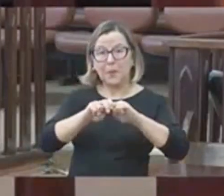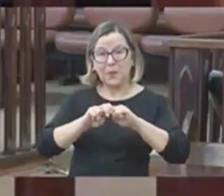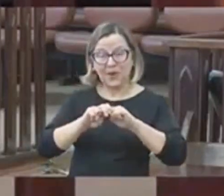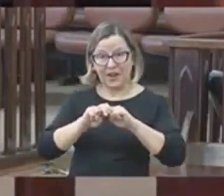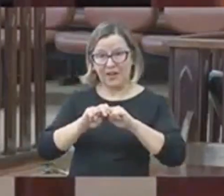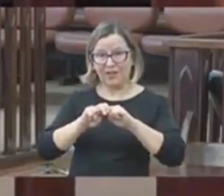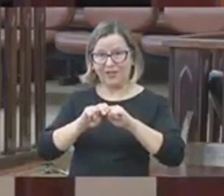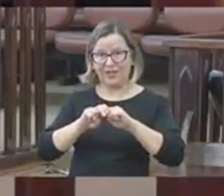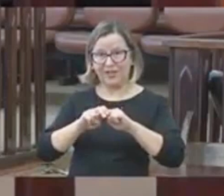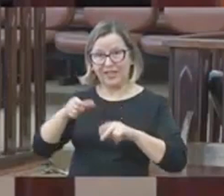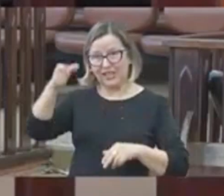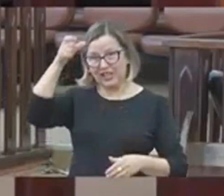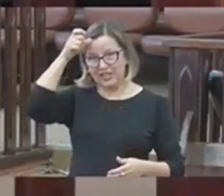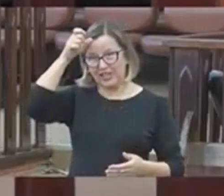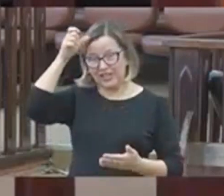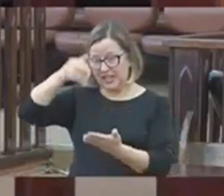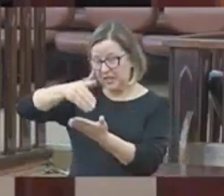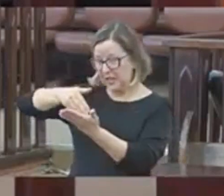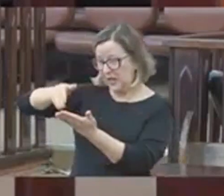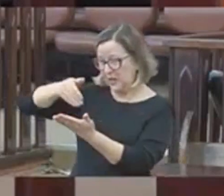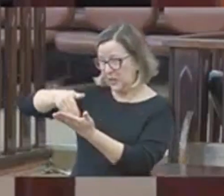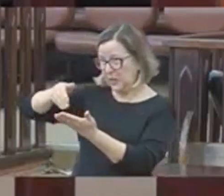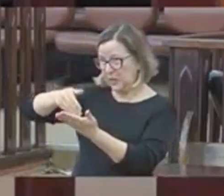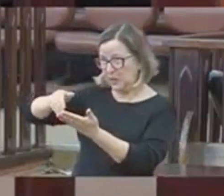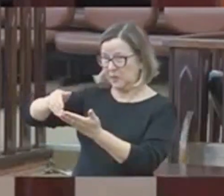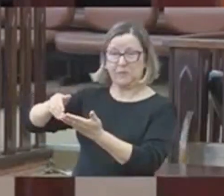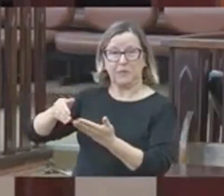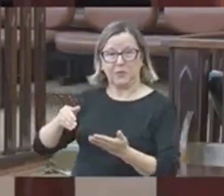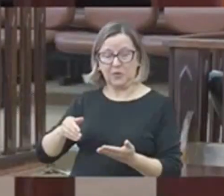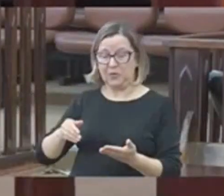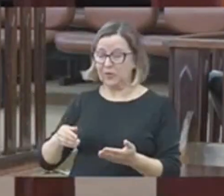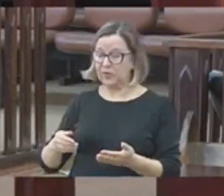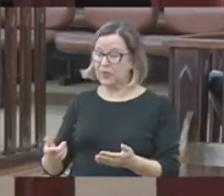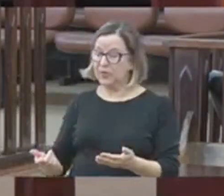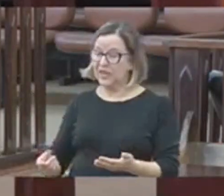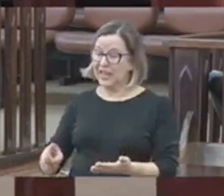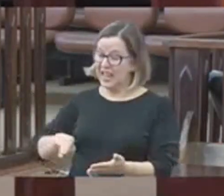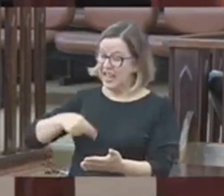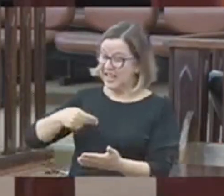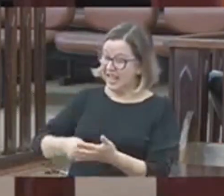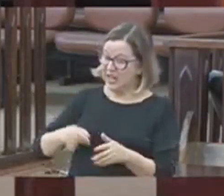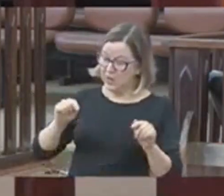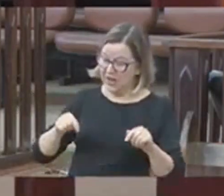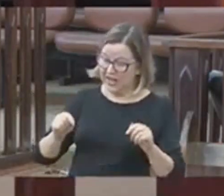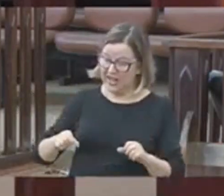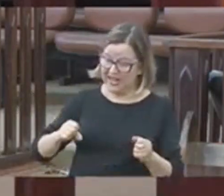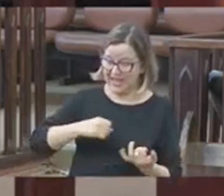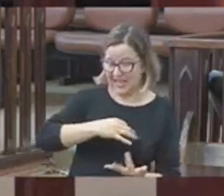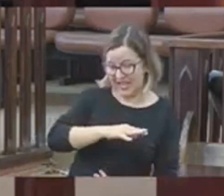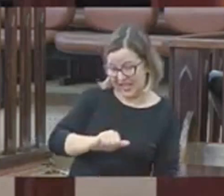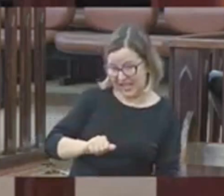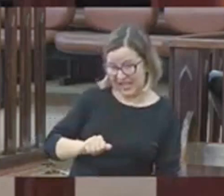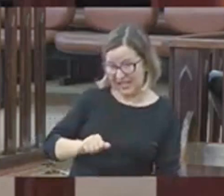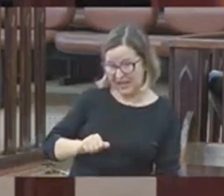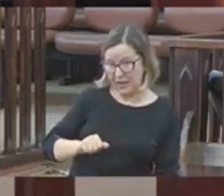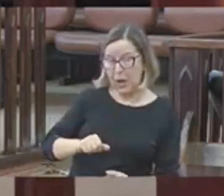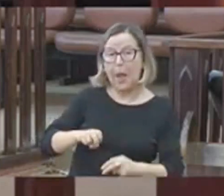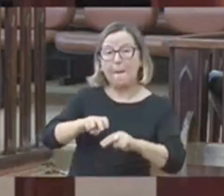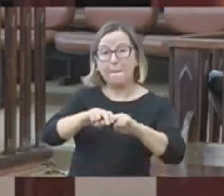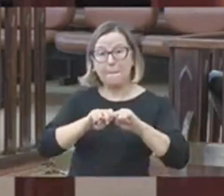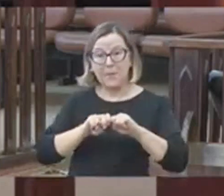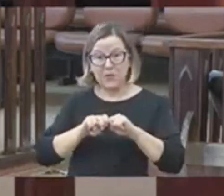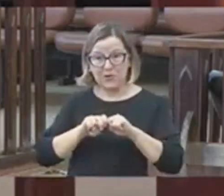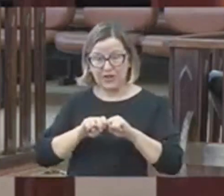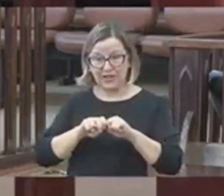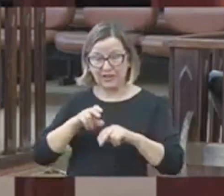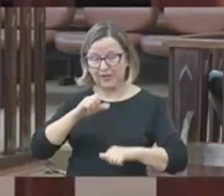do reino eterno, o reino de Deus, e lançou na terra, e a terra então se tornou sem forma e vazia. Mas ao